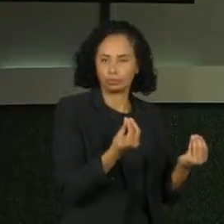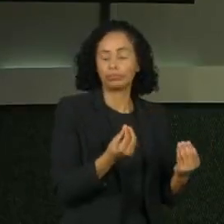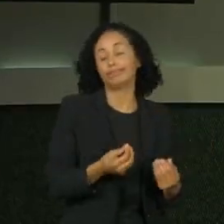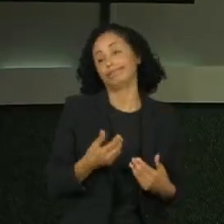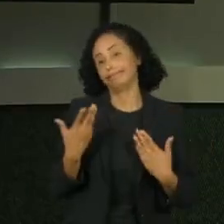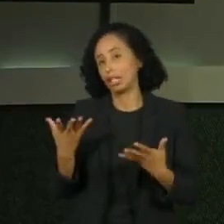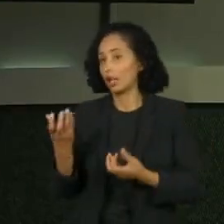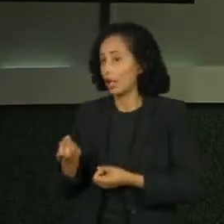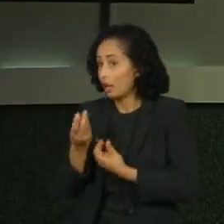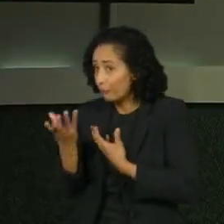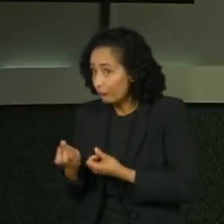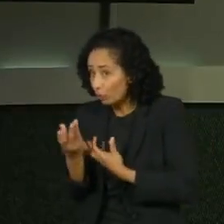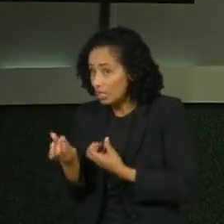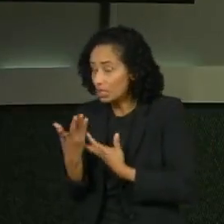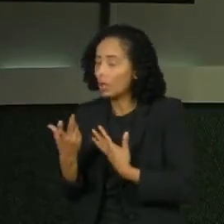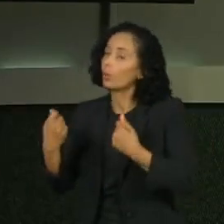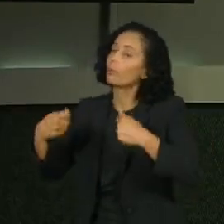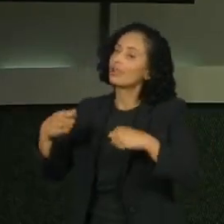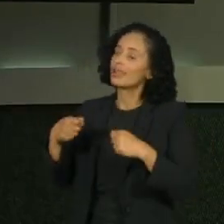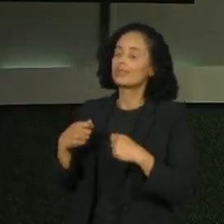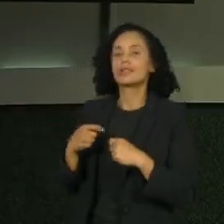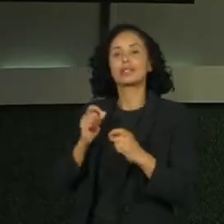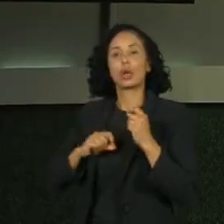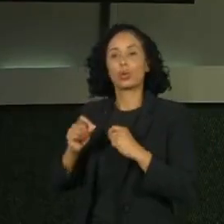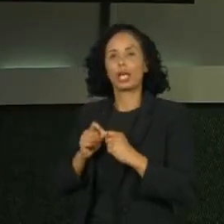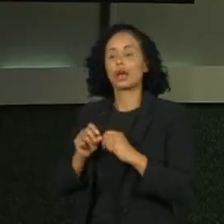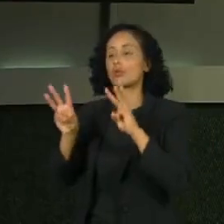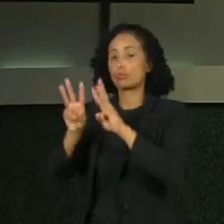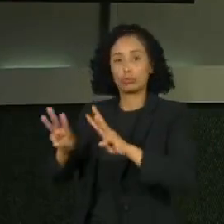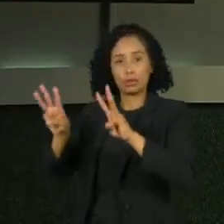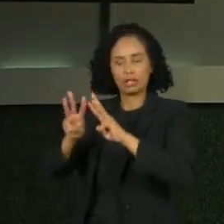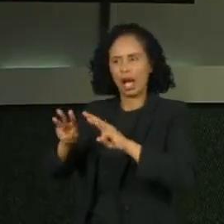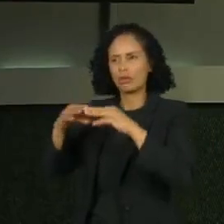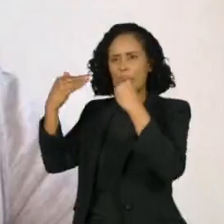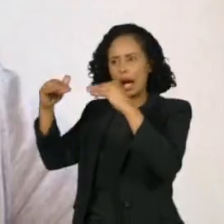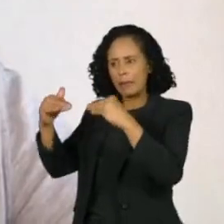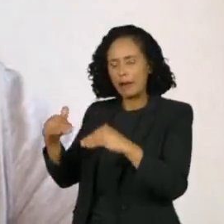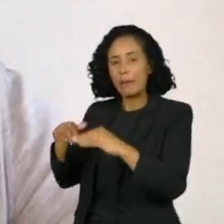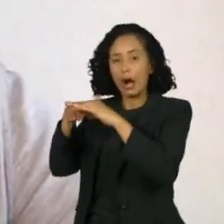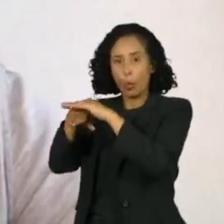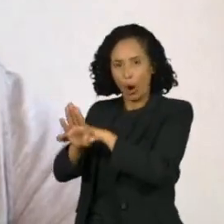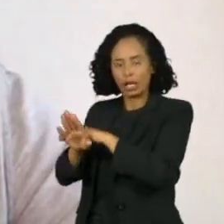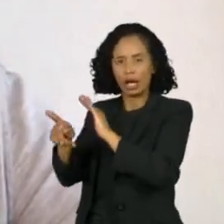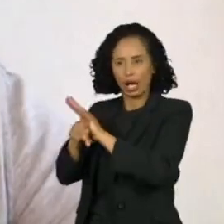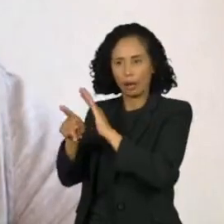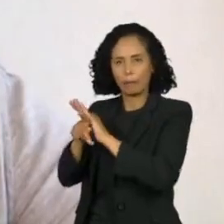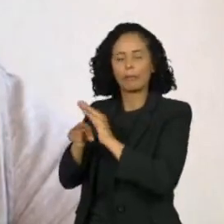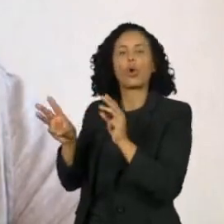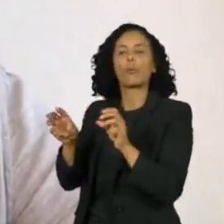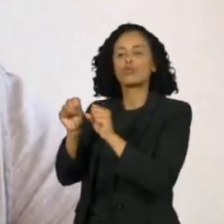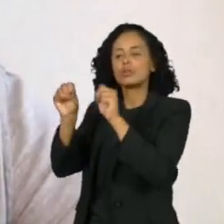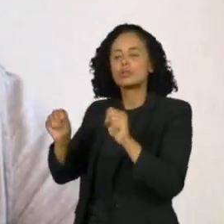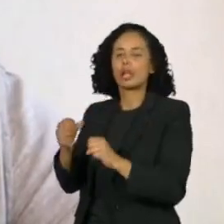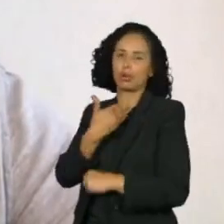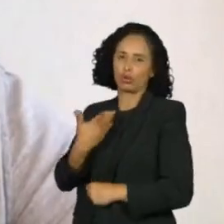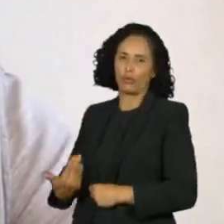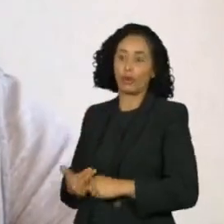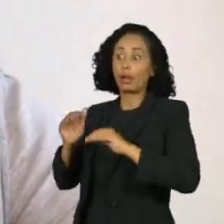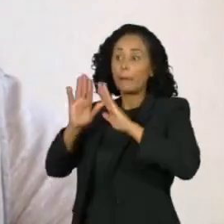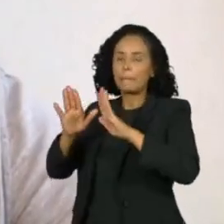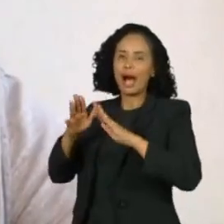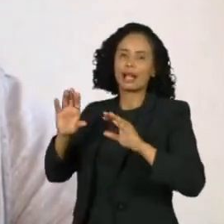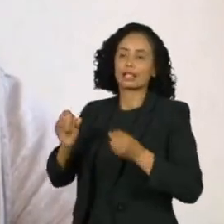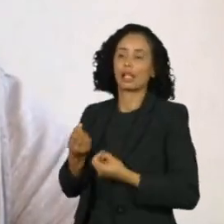eles podem estar mantidos em sistemas do governo, mas são dados do cidadão. Entendemos que hoje existe